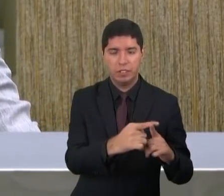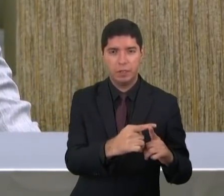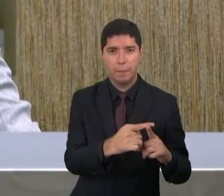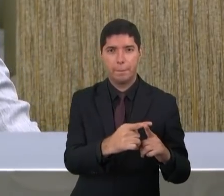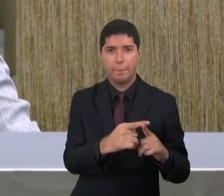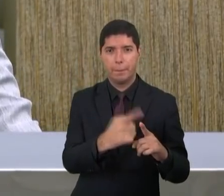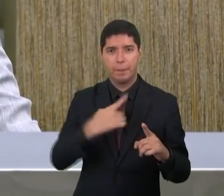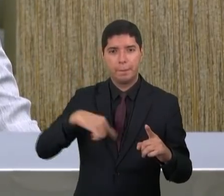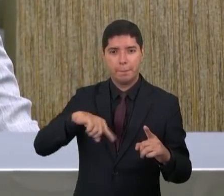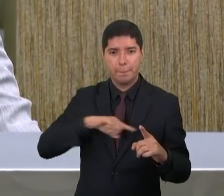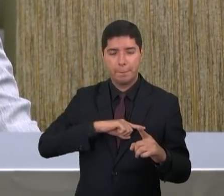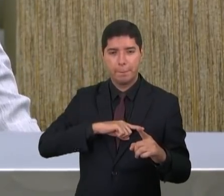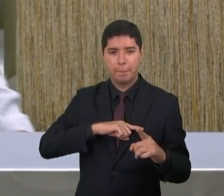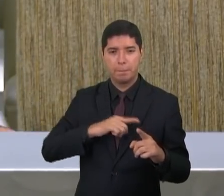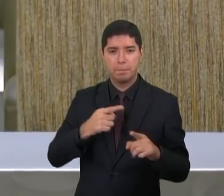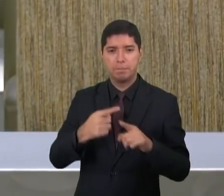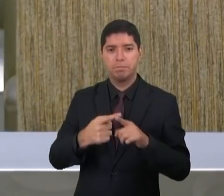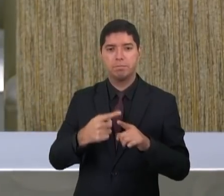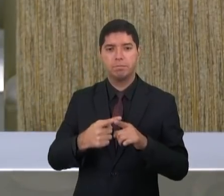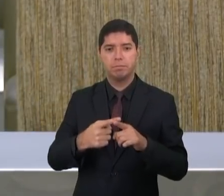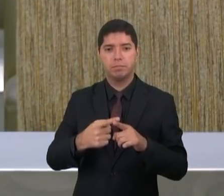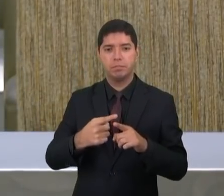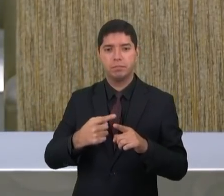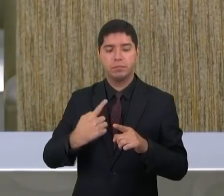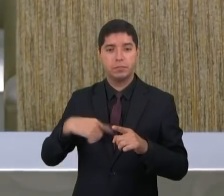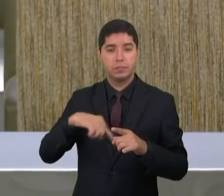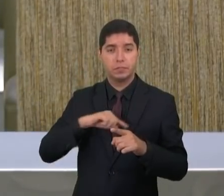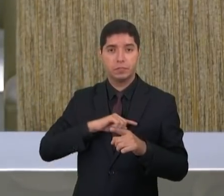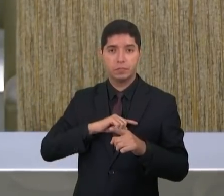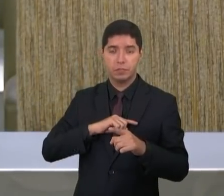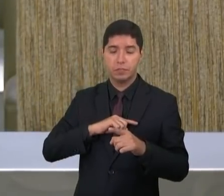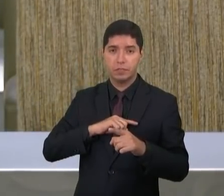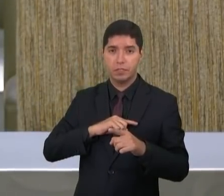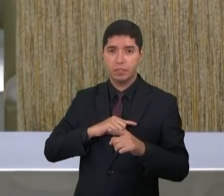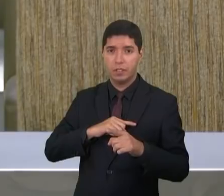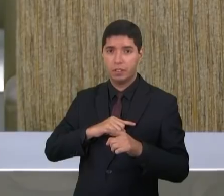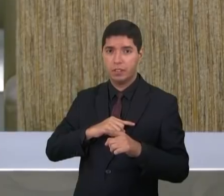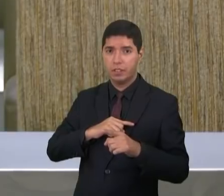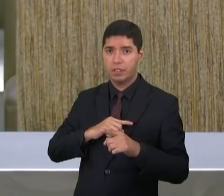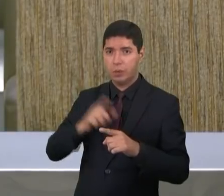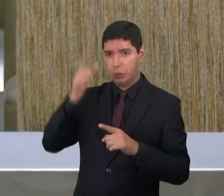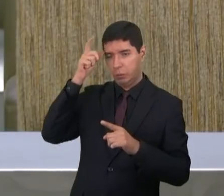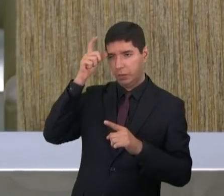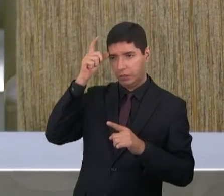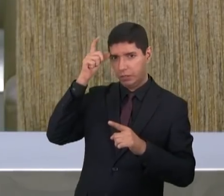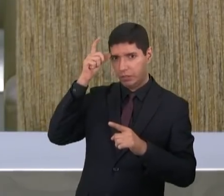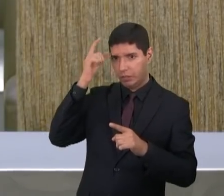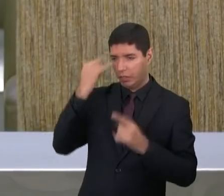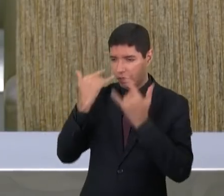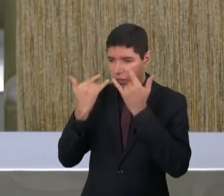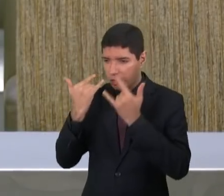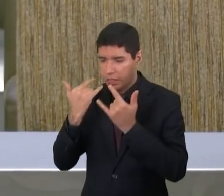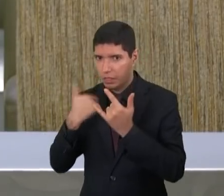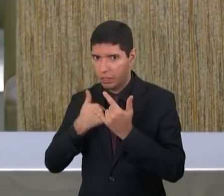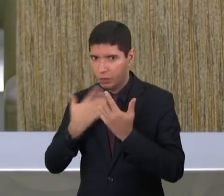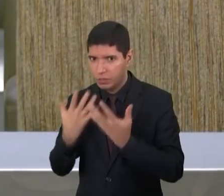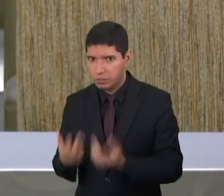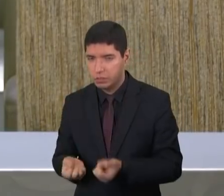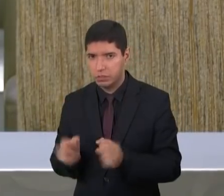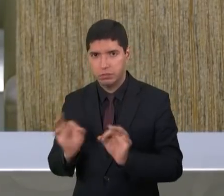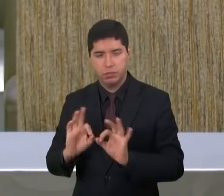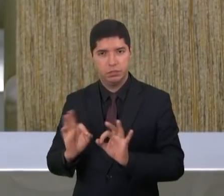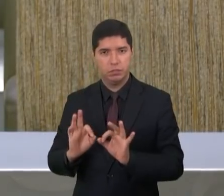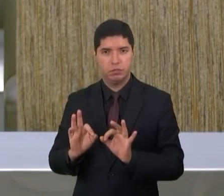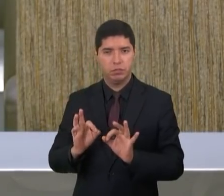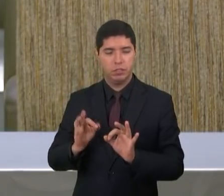contra nós, porque isto é sinal que nós não estamos agradando a ele. Isso é sinal que